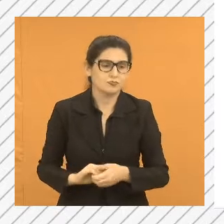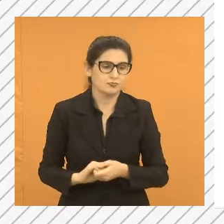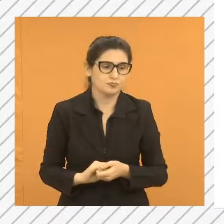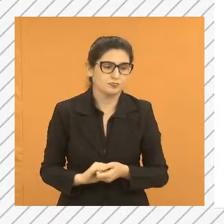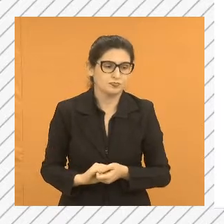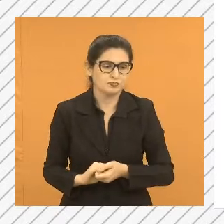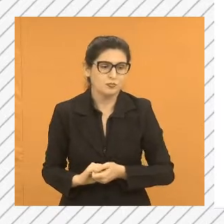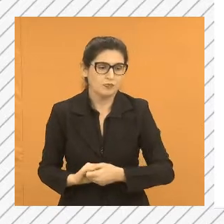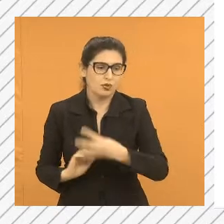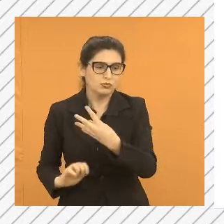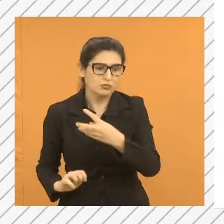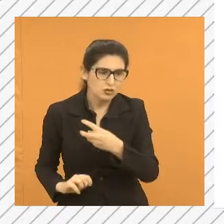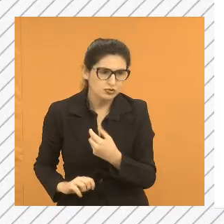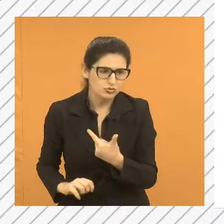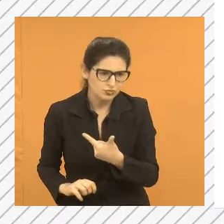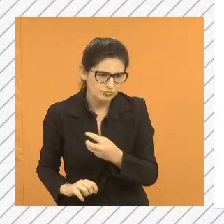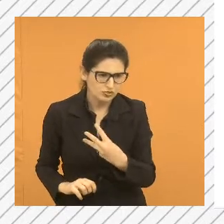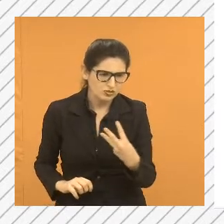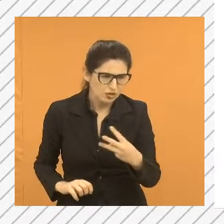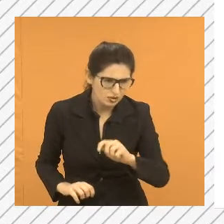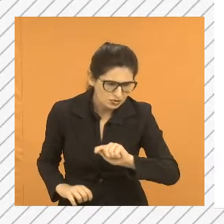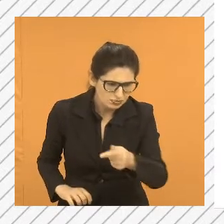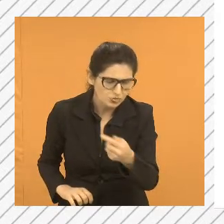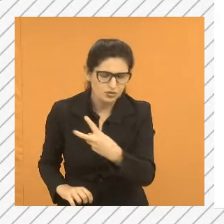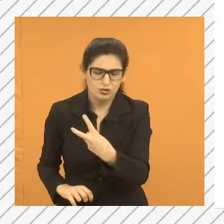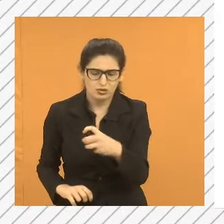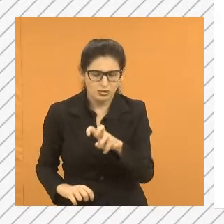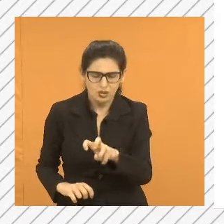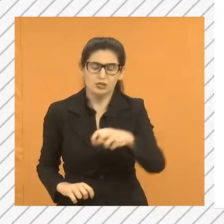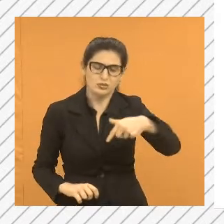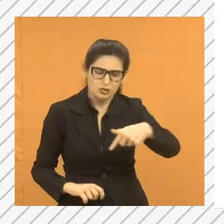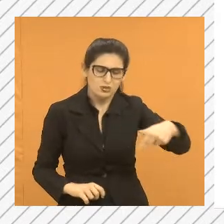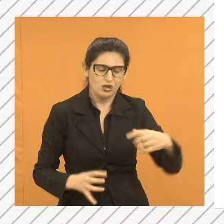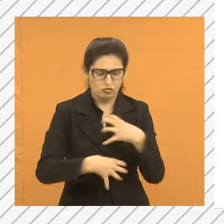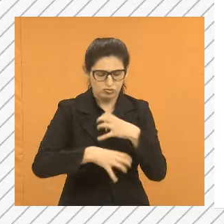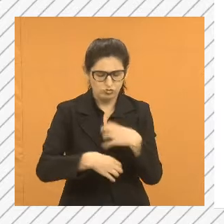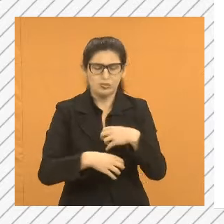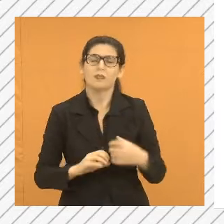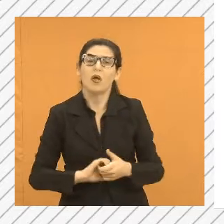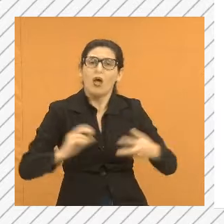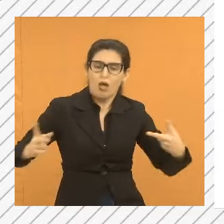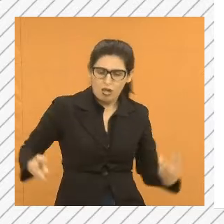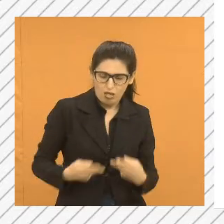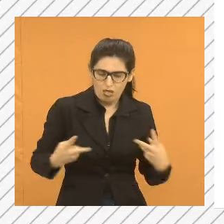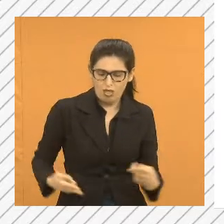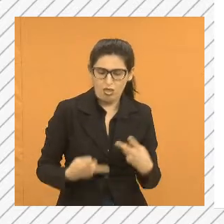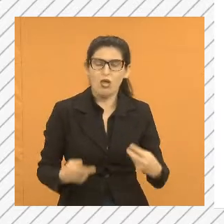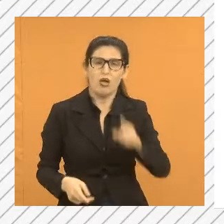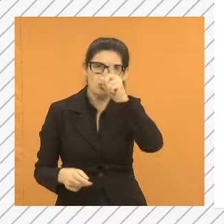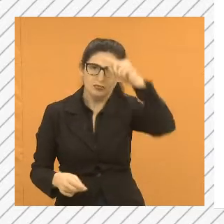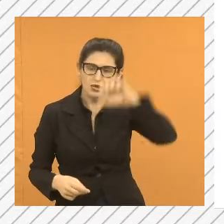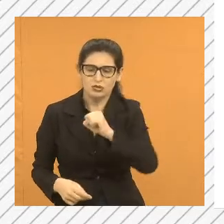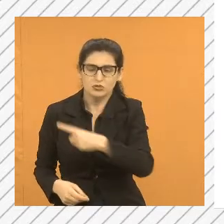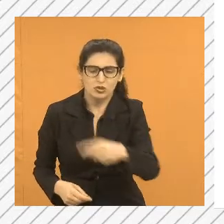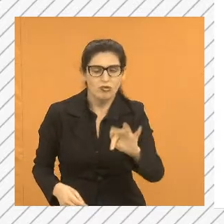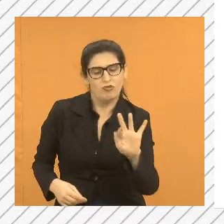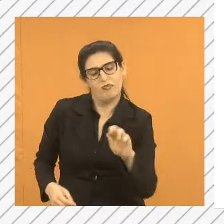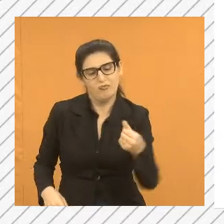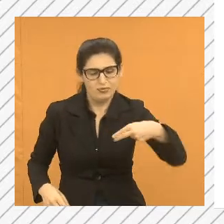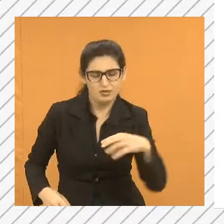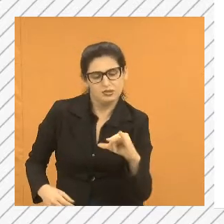423.577 exames. Entre as cirurgias realizadas no Hospital São Francisco e Santa